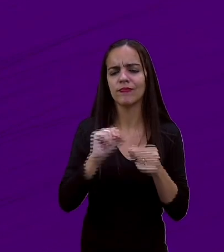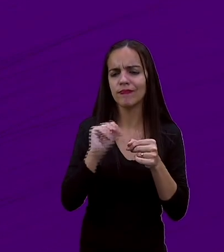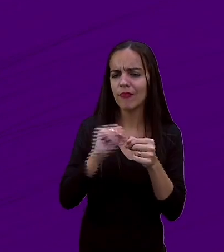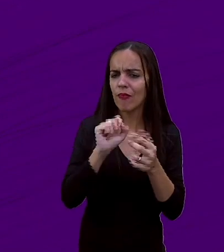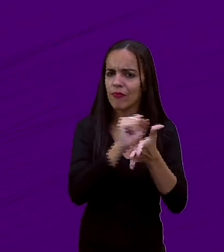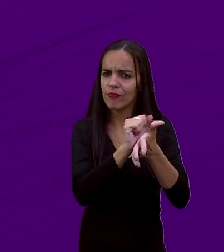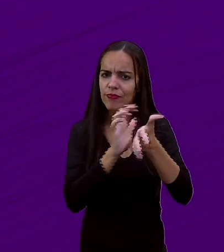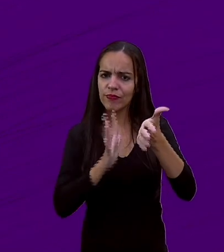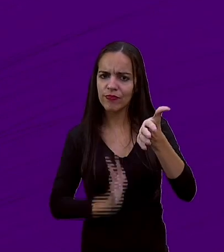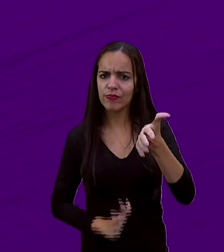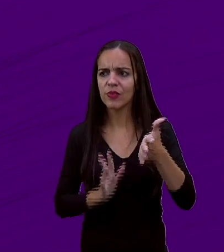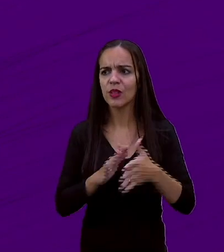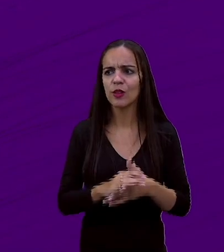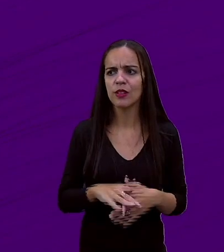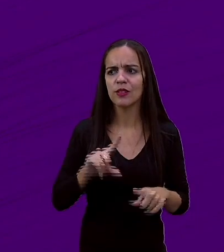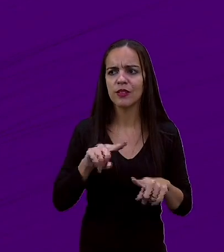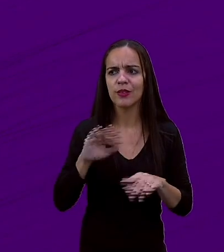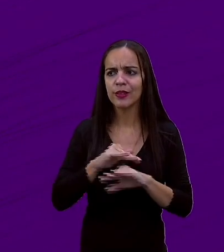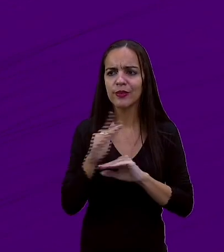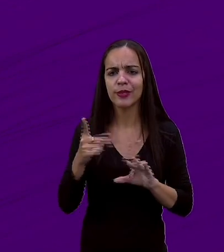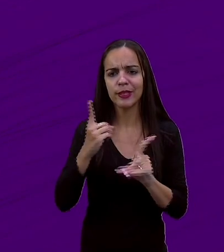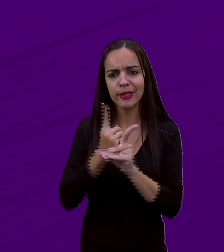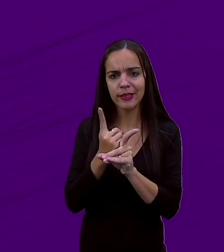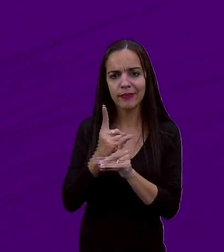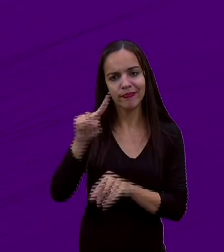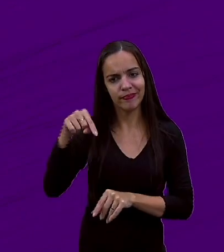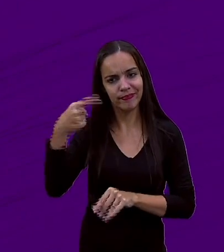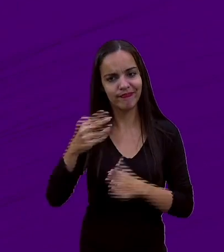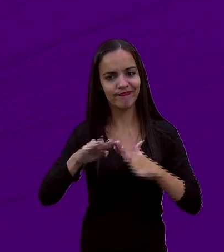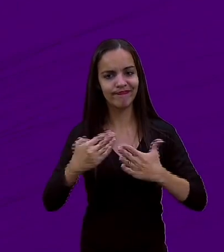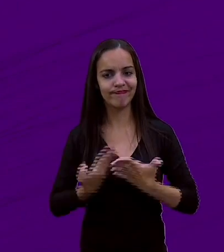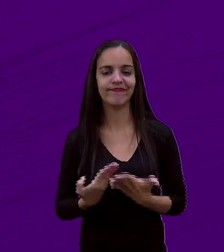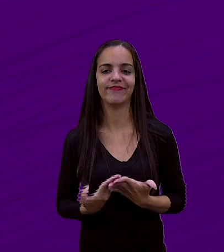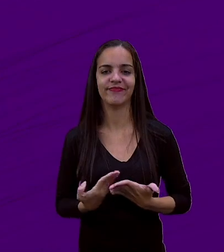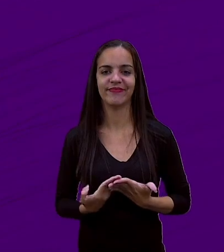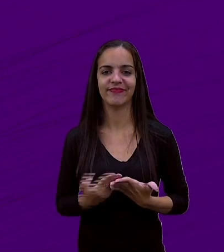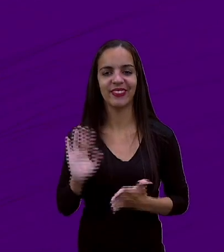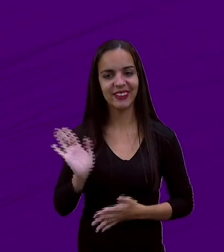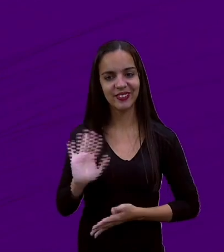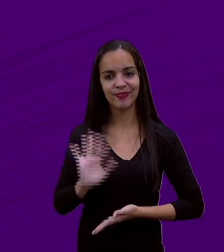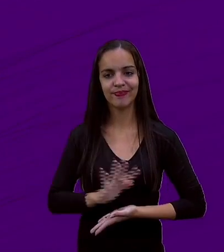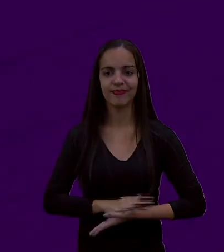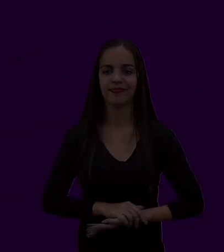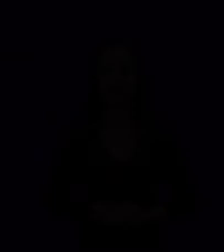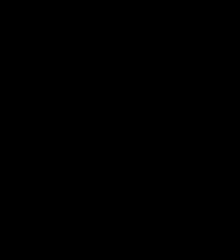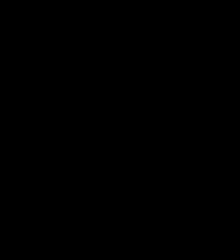atividades da plataforma. E nós nos encontramos na próxima aula. Até mais!